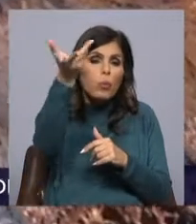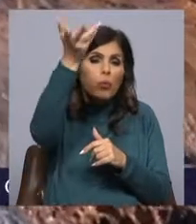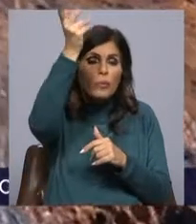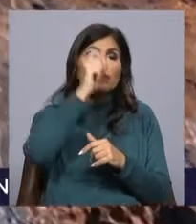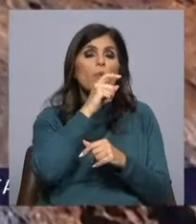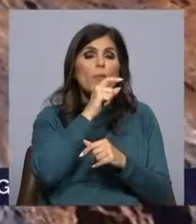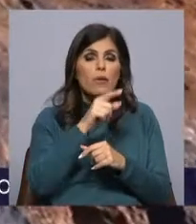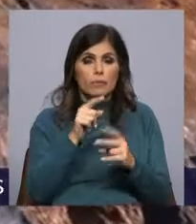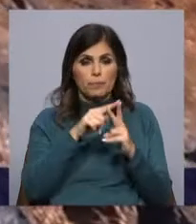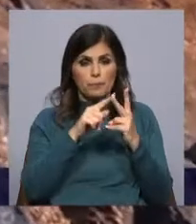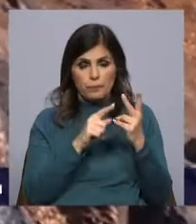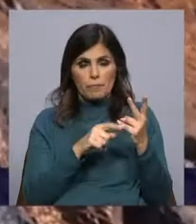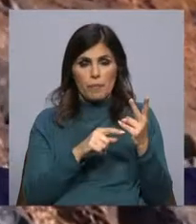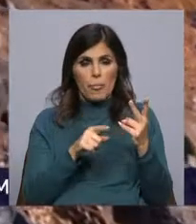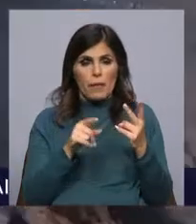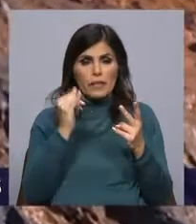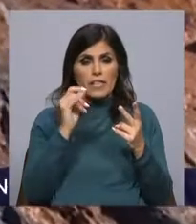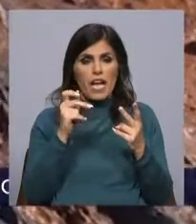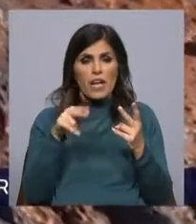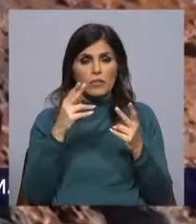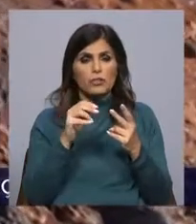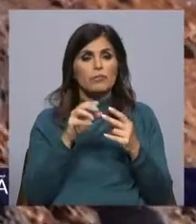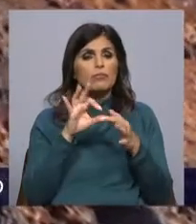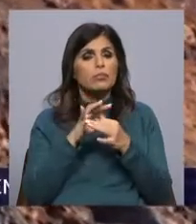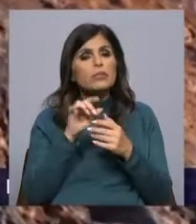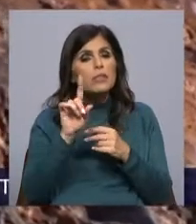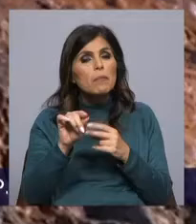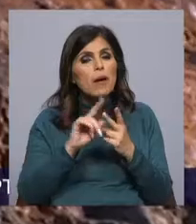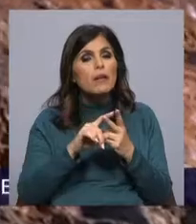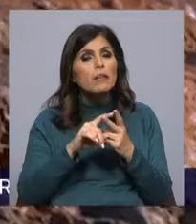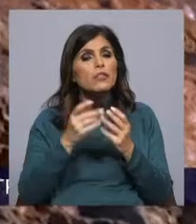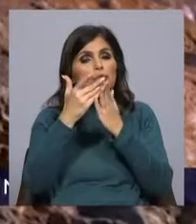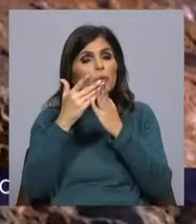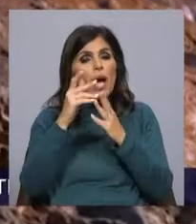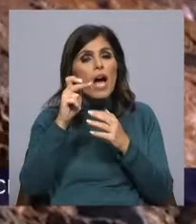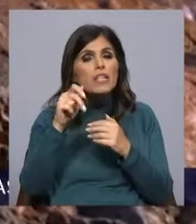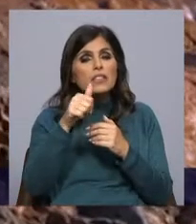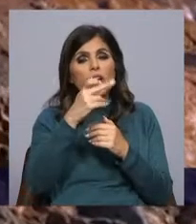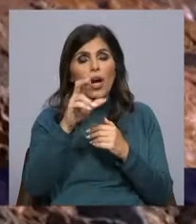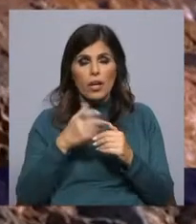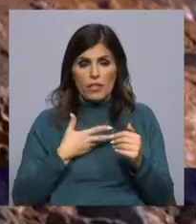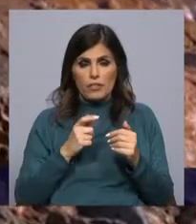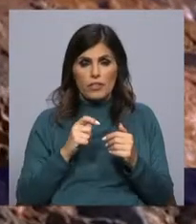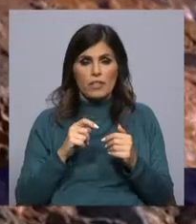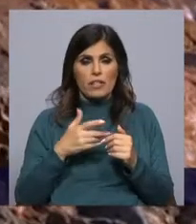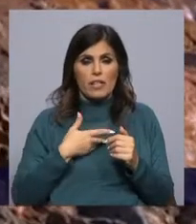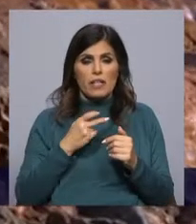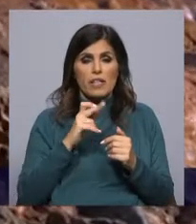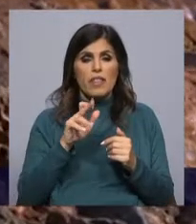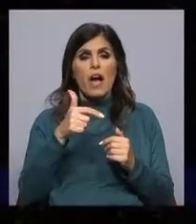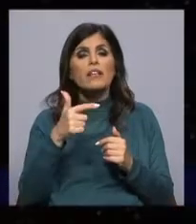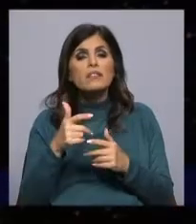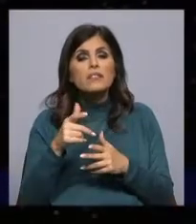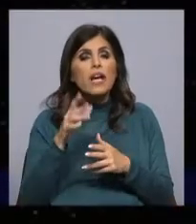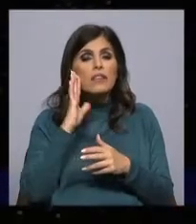Psyche, temos a missão Janus, que vai à boleia da Psyche, que também vai estudar asteroides, e temos a missão DART, que vai tentar implodir,